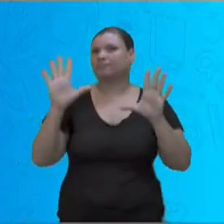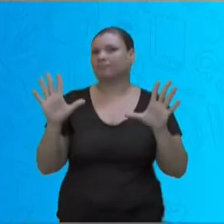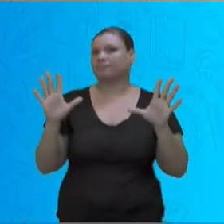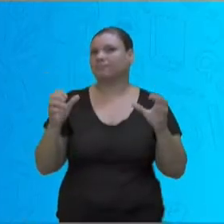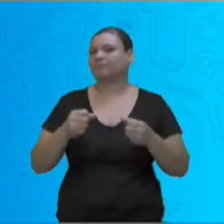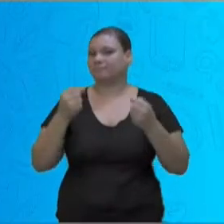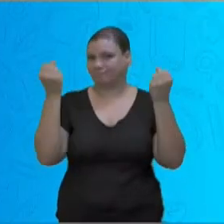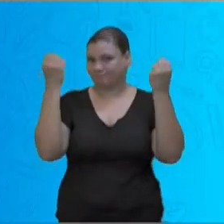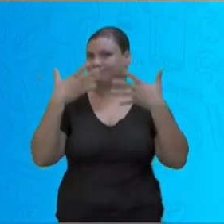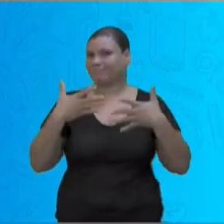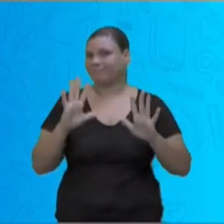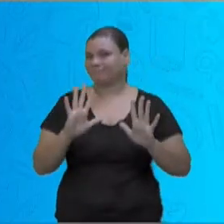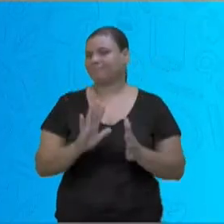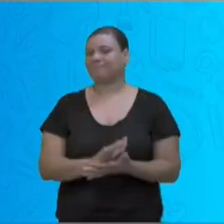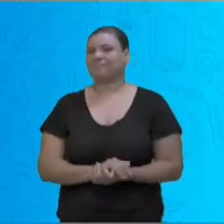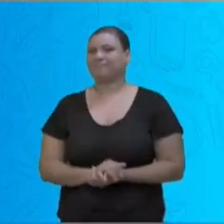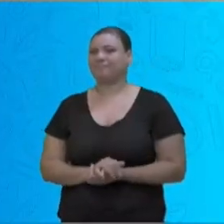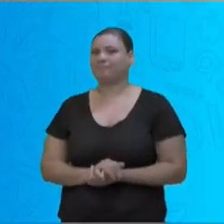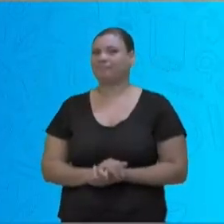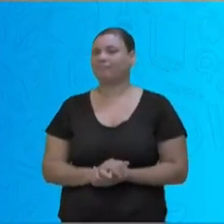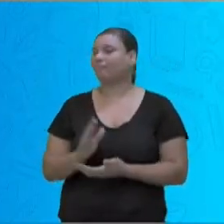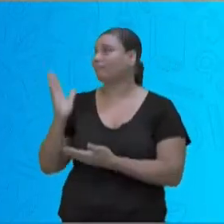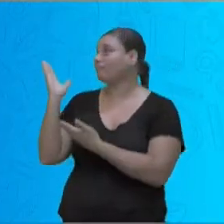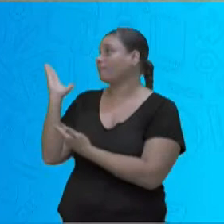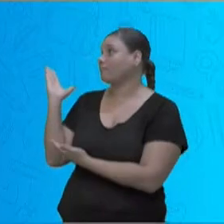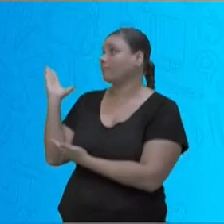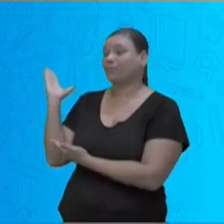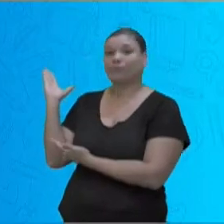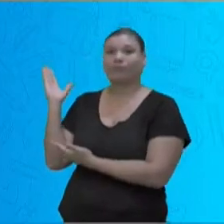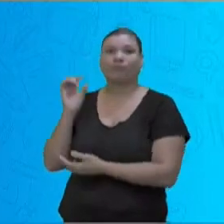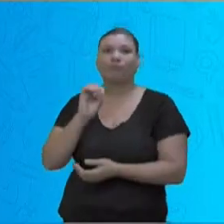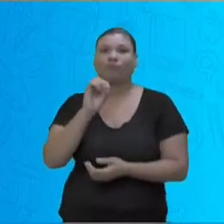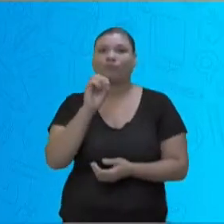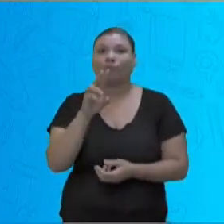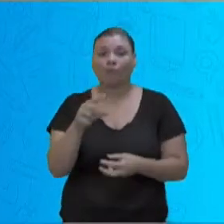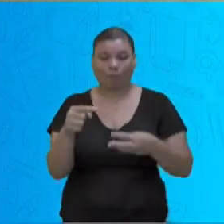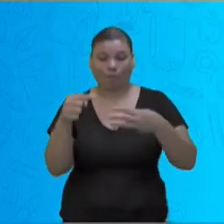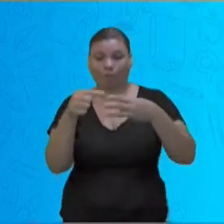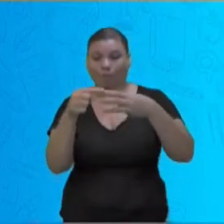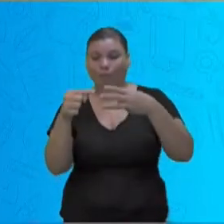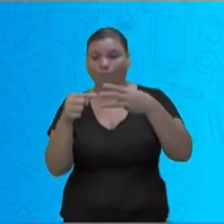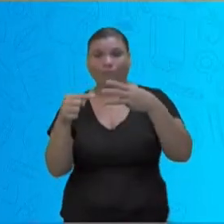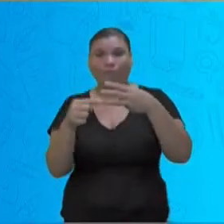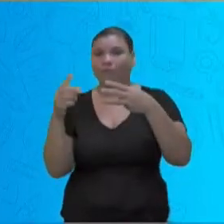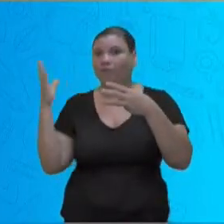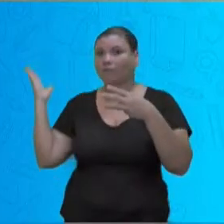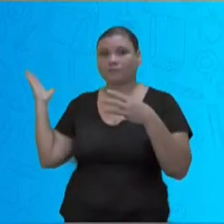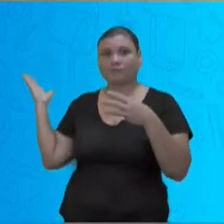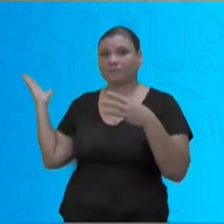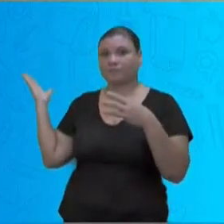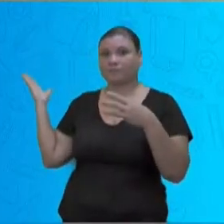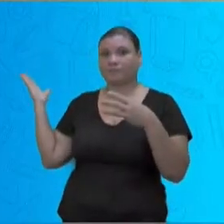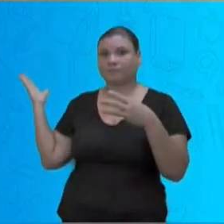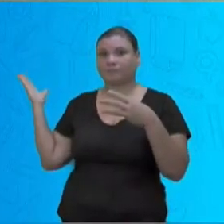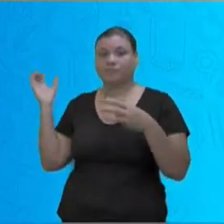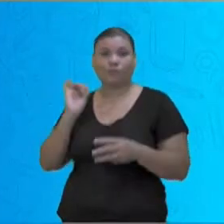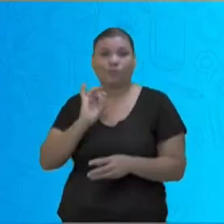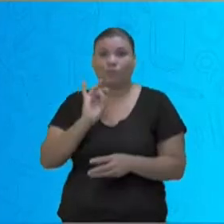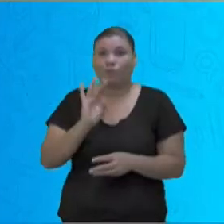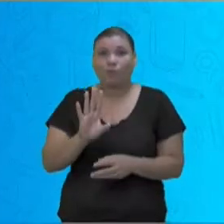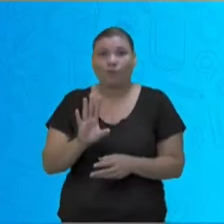simples. O verbo to be é somente três palavrinhas, isso mesmo.